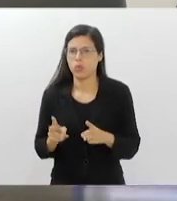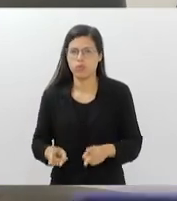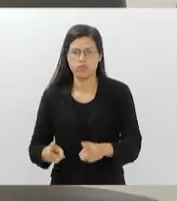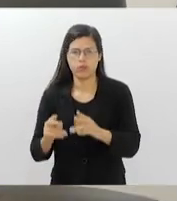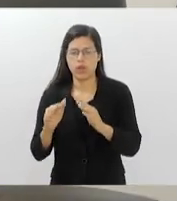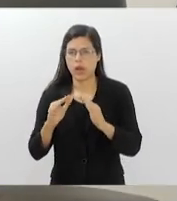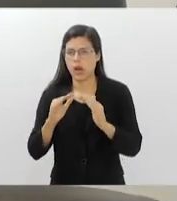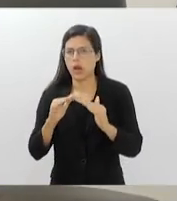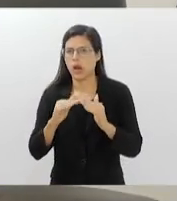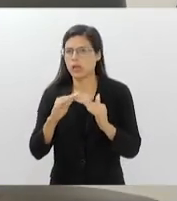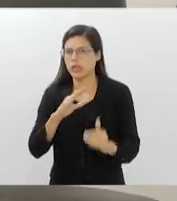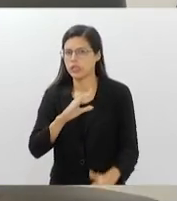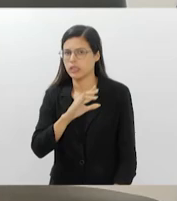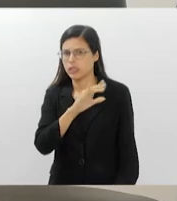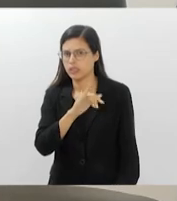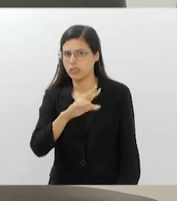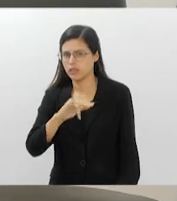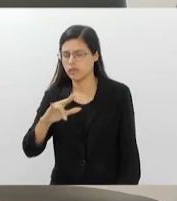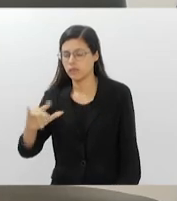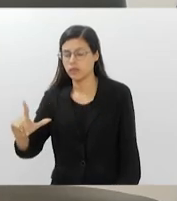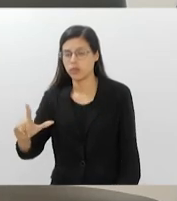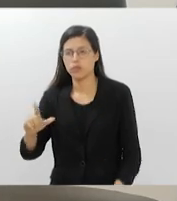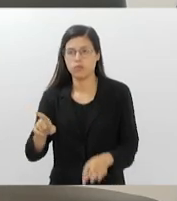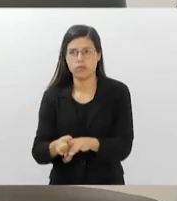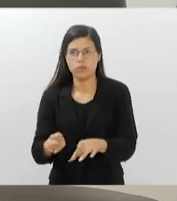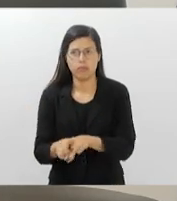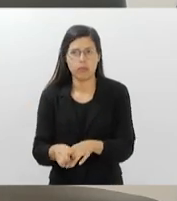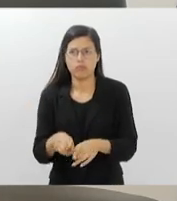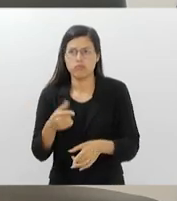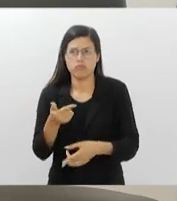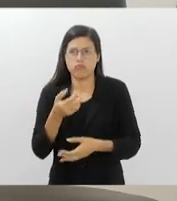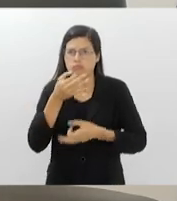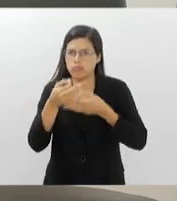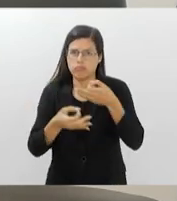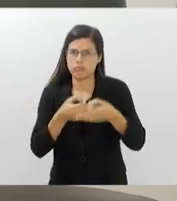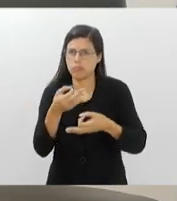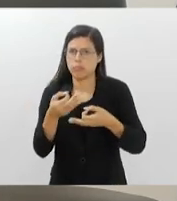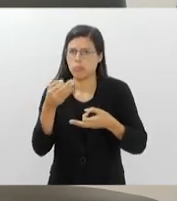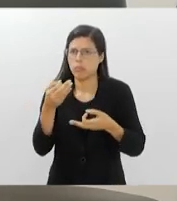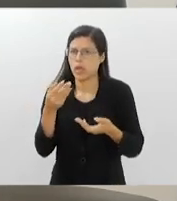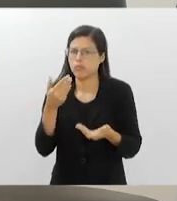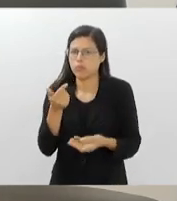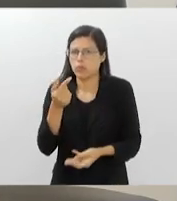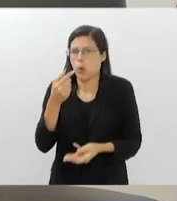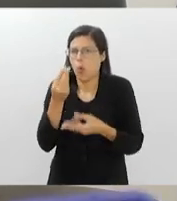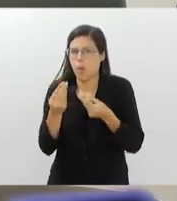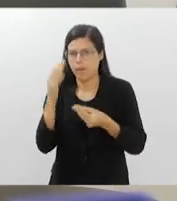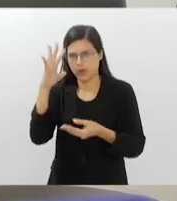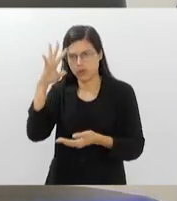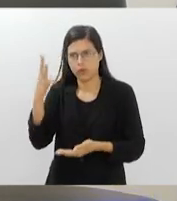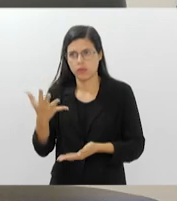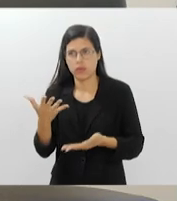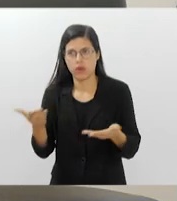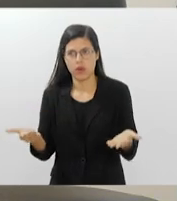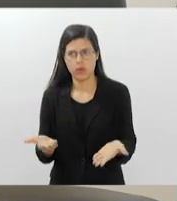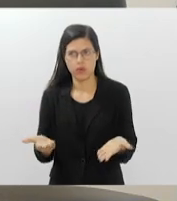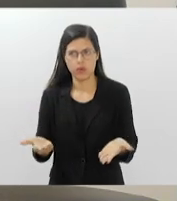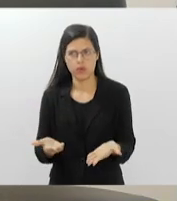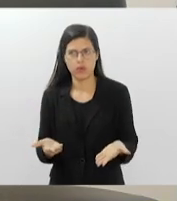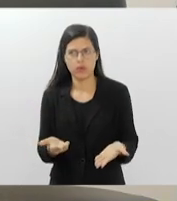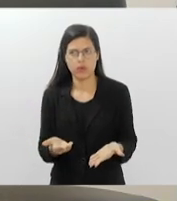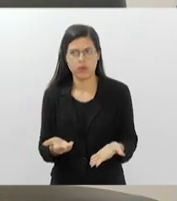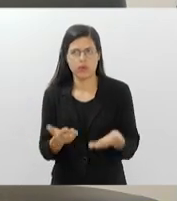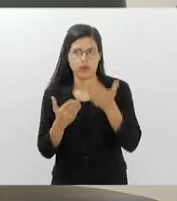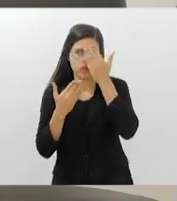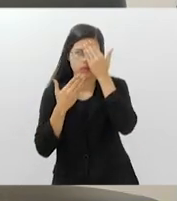civil então não há eh argumentos para que isso não seja solucionado então Eh vou passar aqui